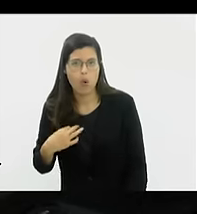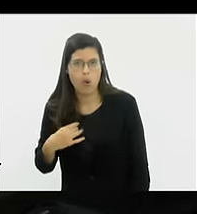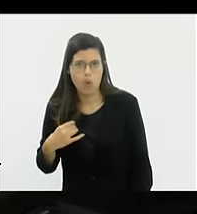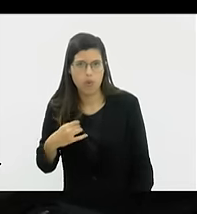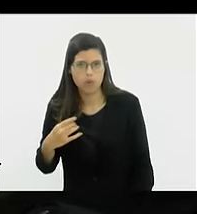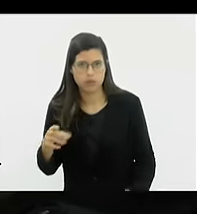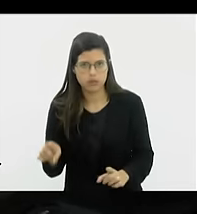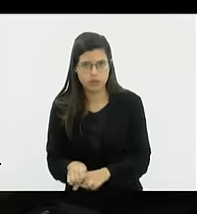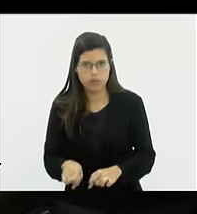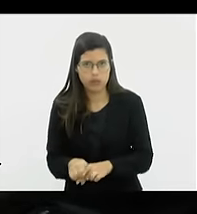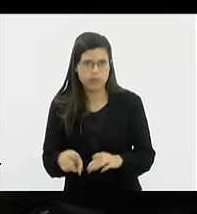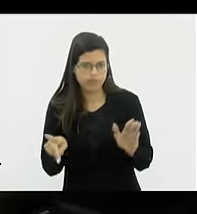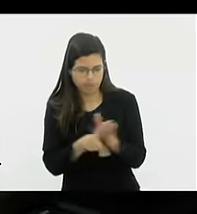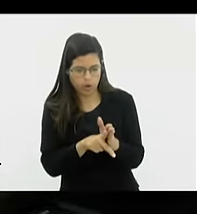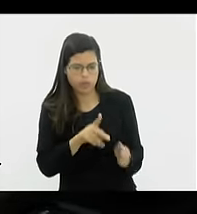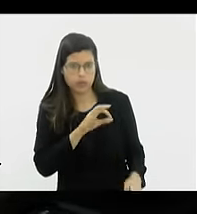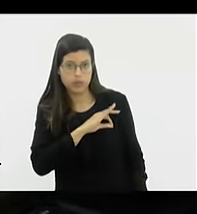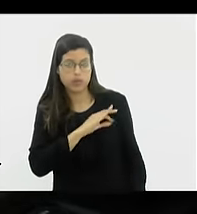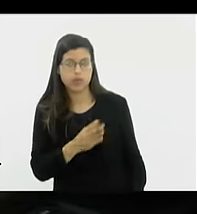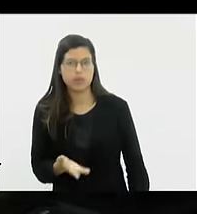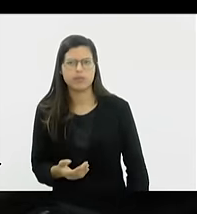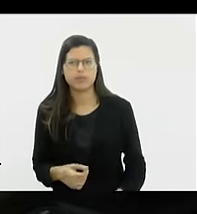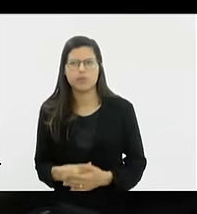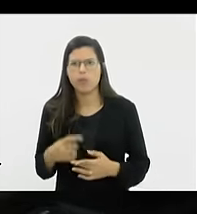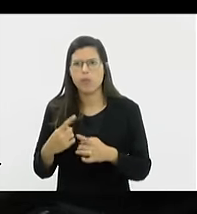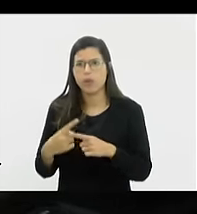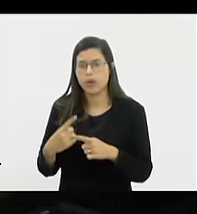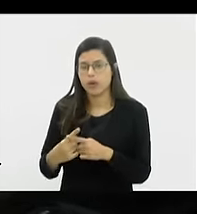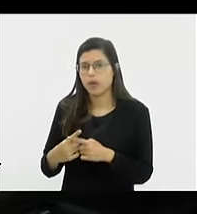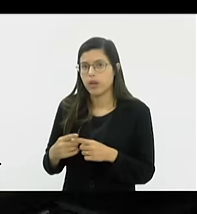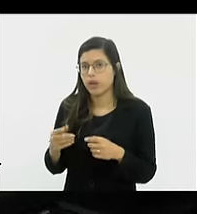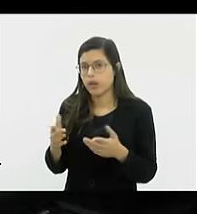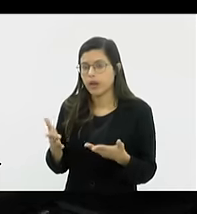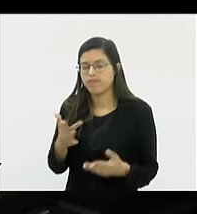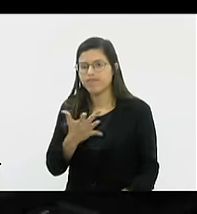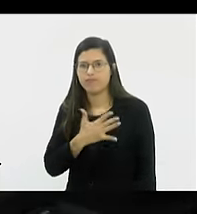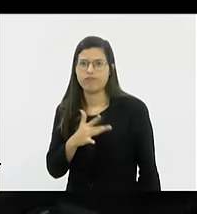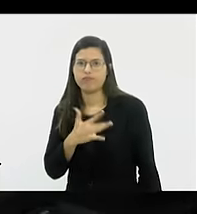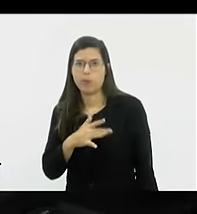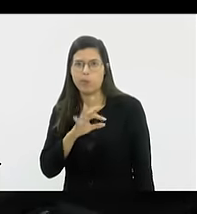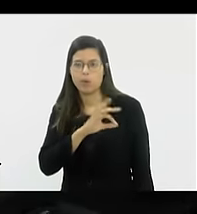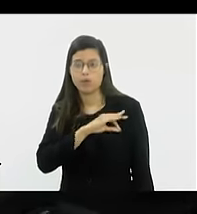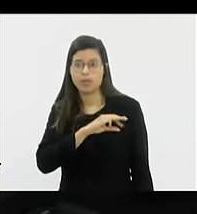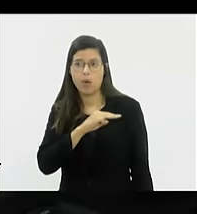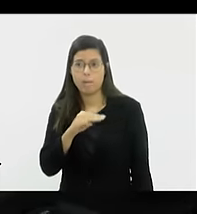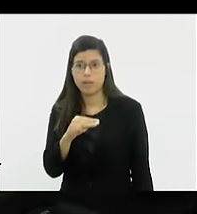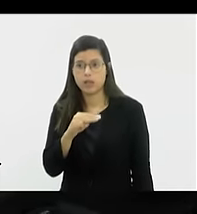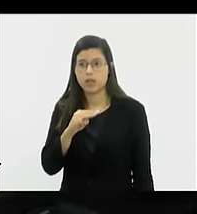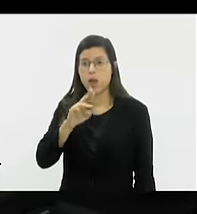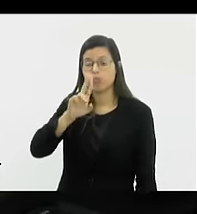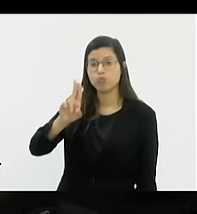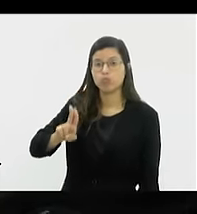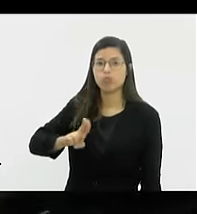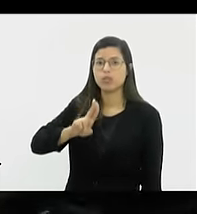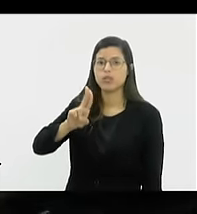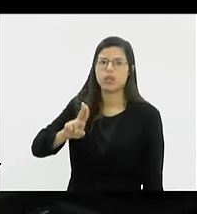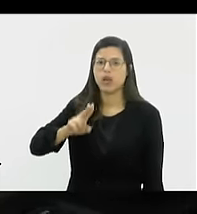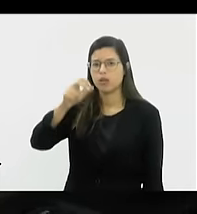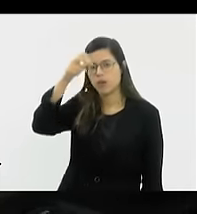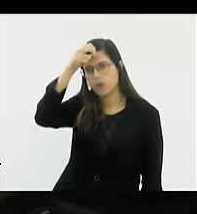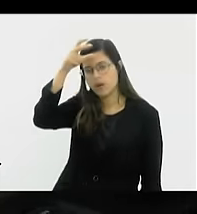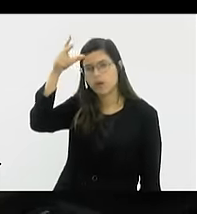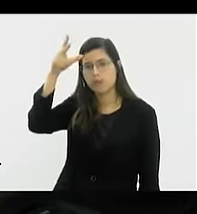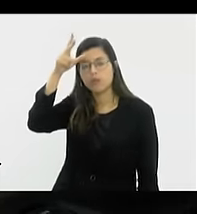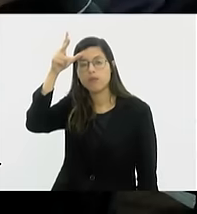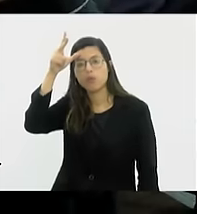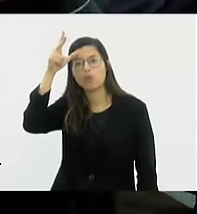quê? Porque os pobres coitados dos policiais militares são usados pela prefeitura para dar